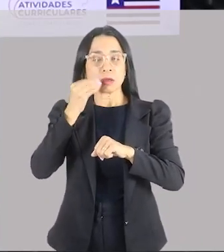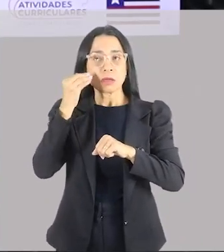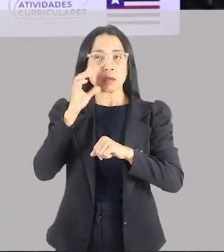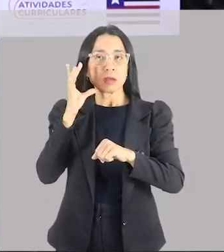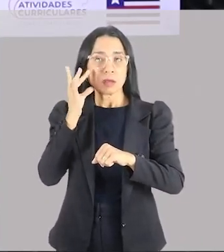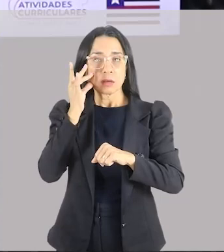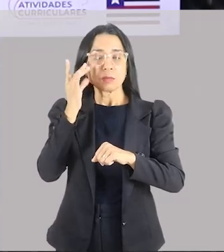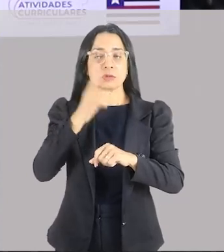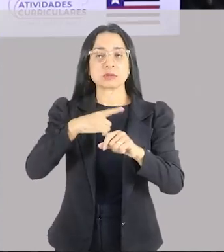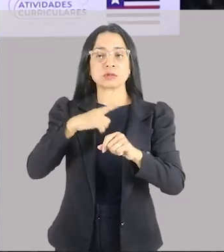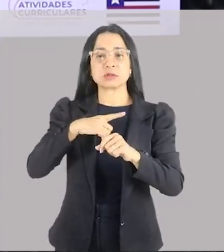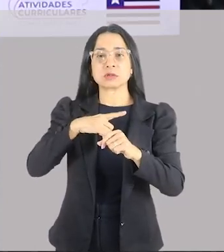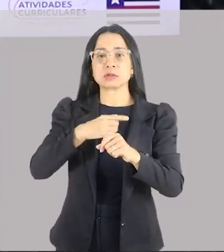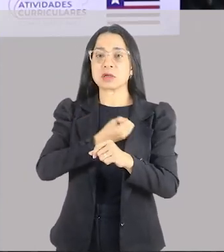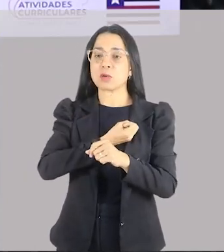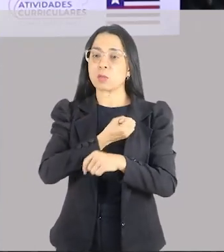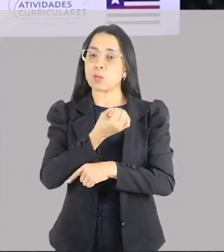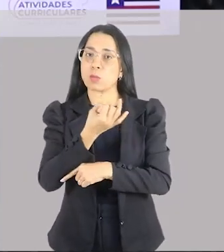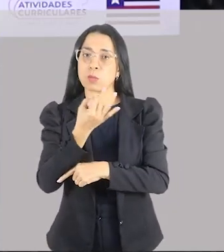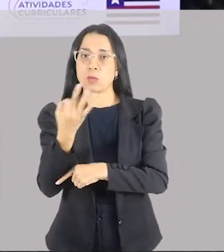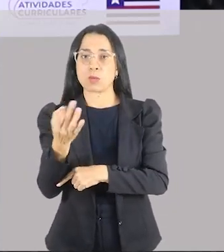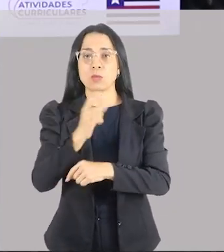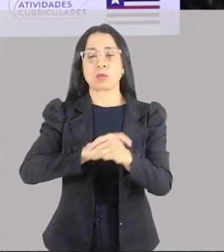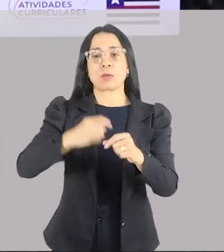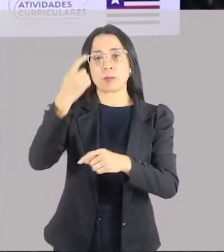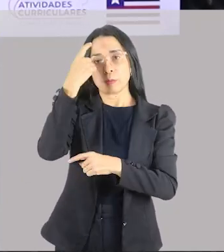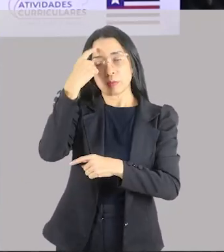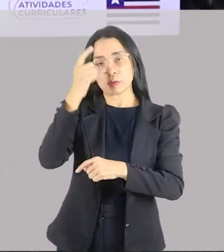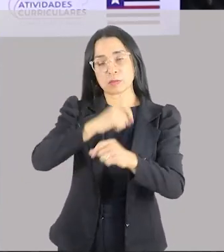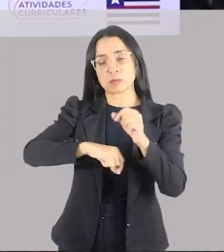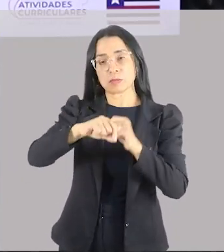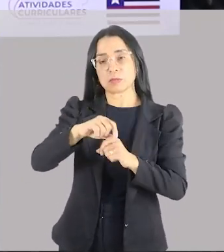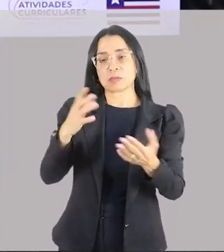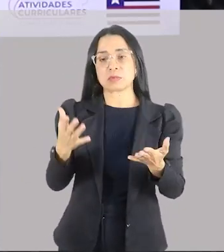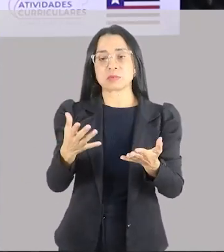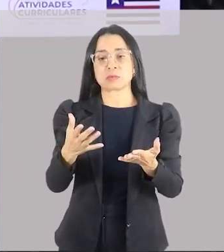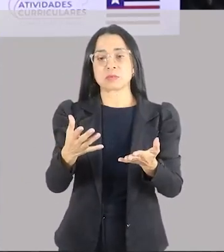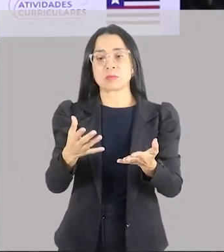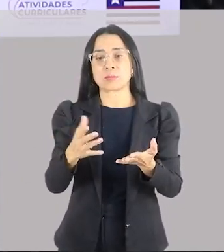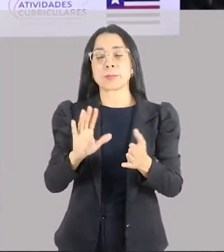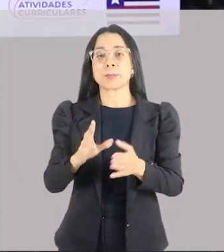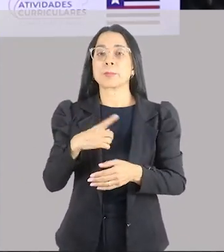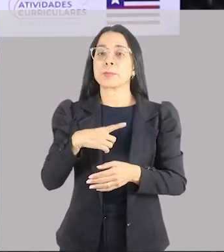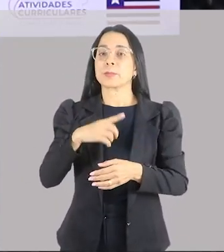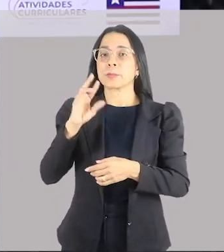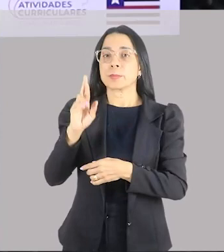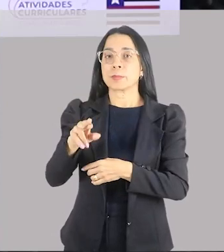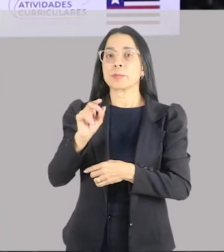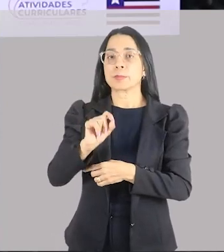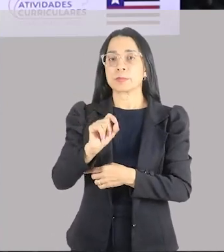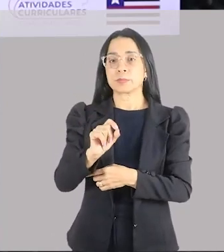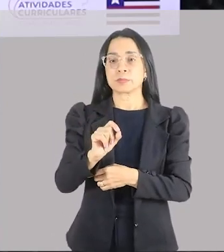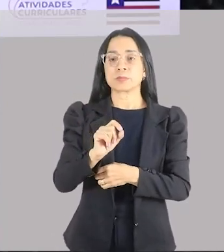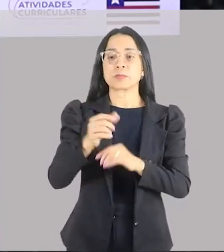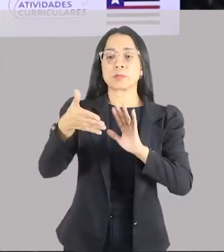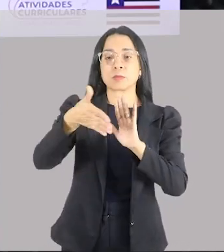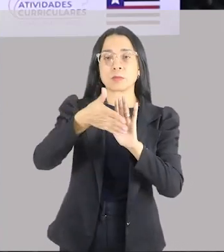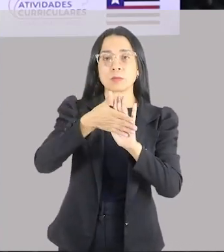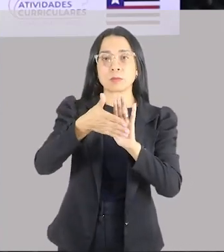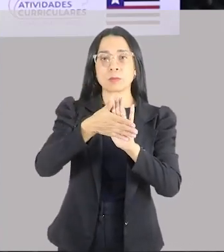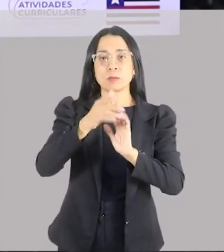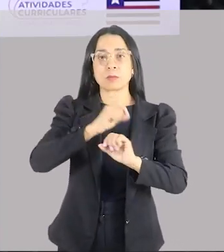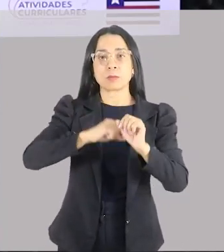de pensadores. Mas nós temos vários autores que são racionalistas. Este racionalismo foi uma